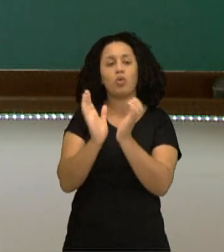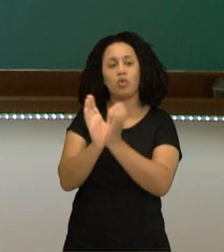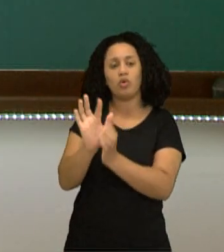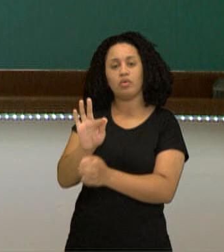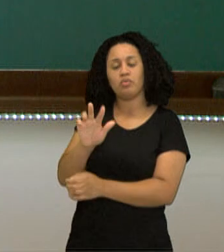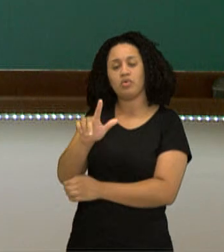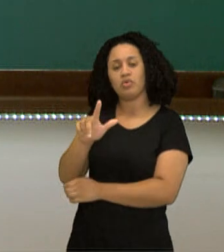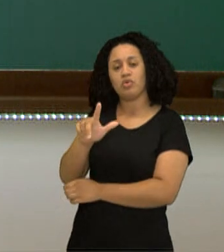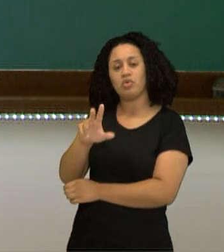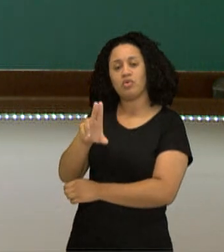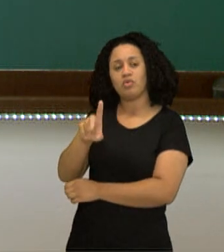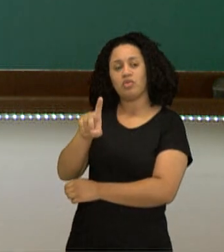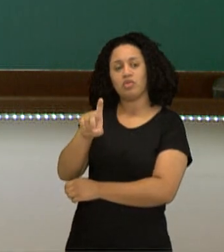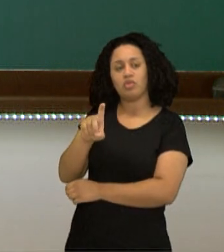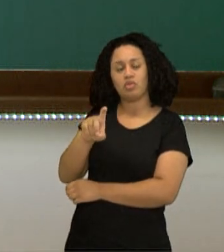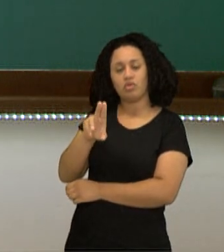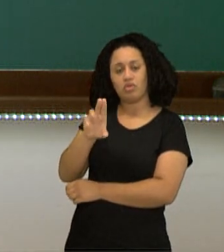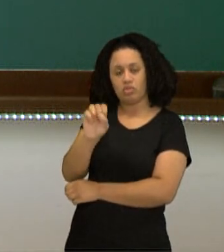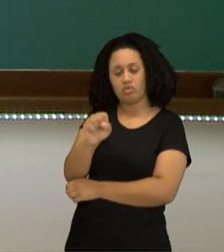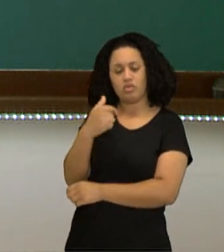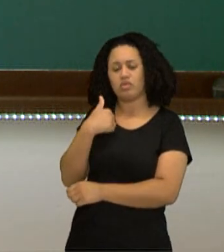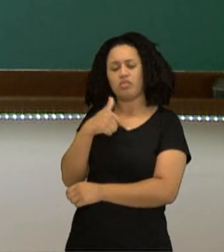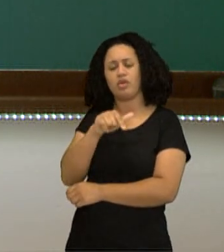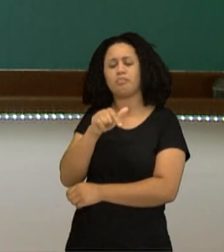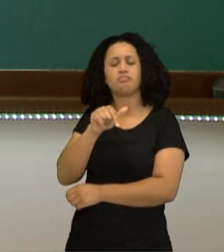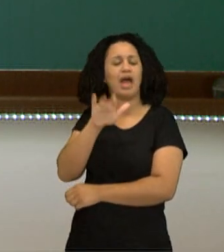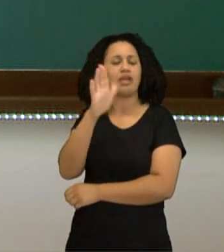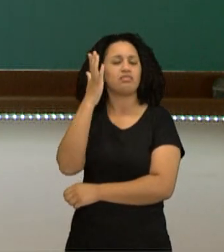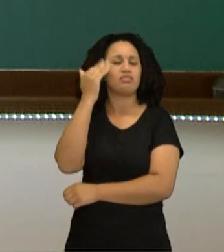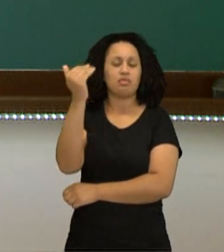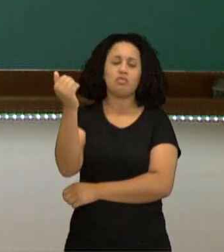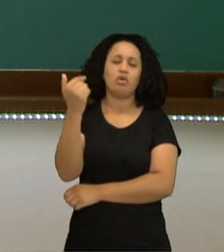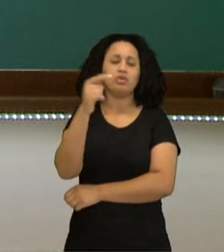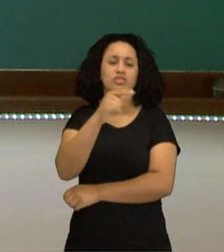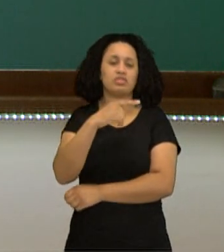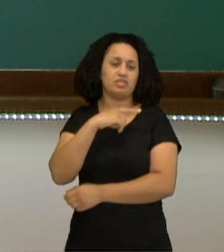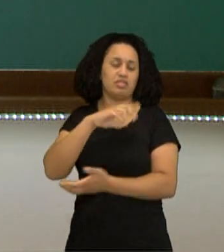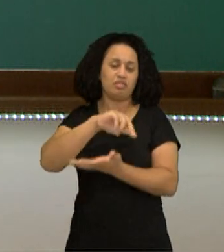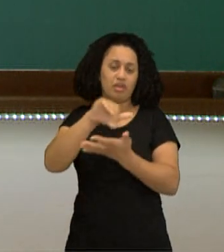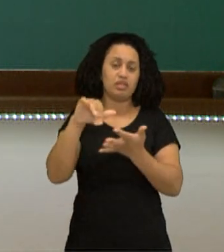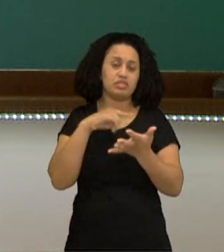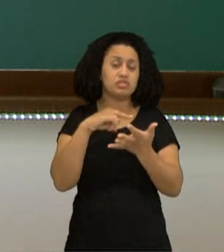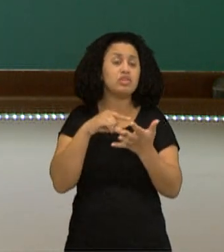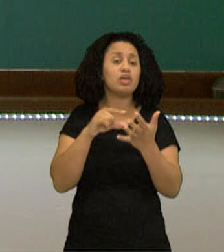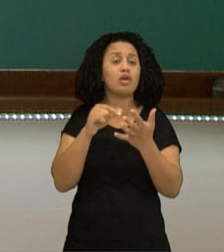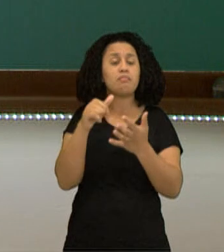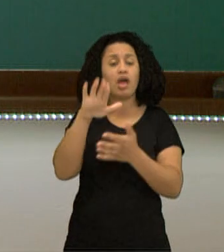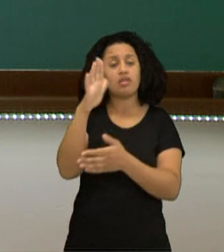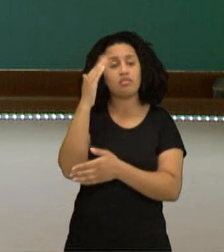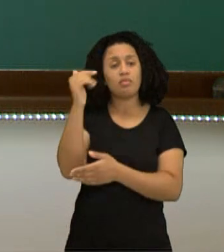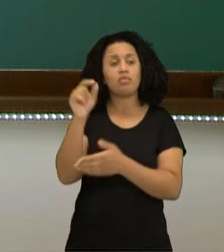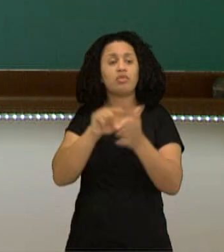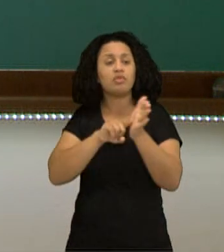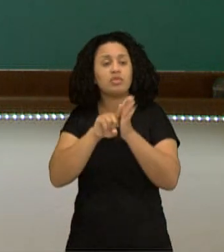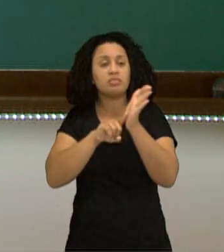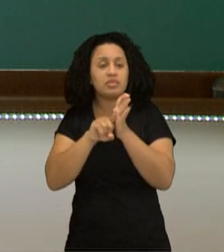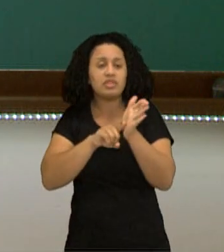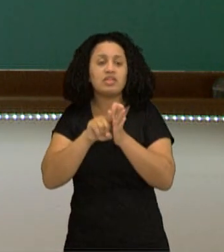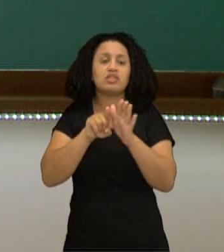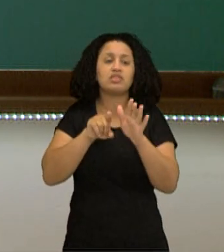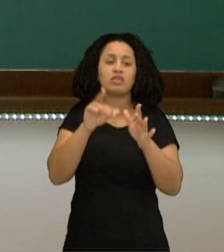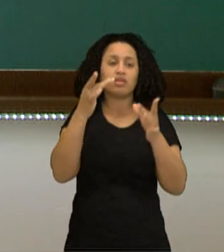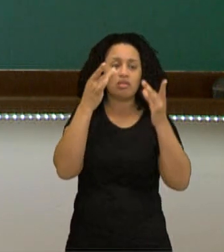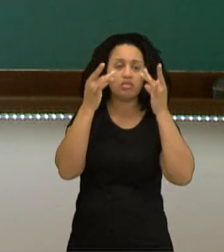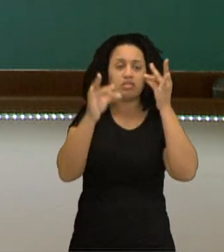ficou consagrado, mais conhecido entre os vários, sobre essa pesquisa, né? Essa pesquisa teatral,